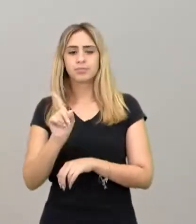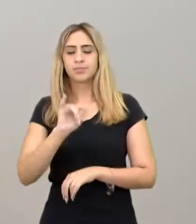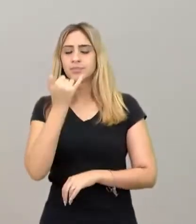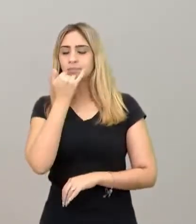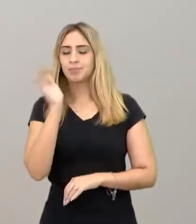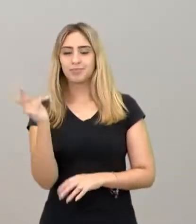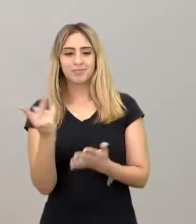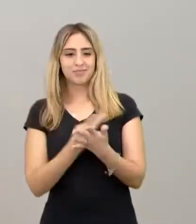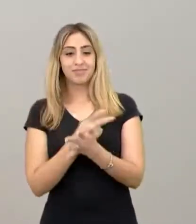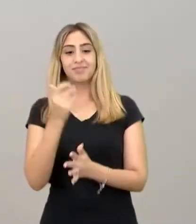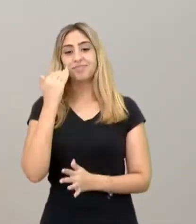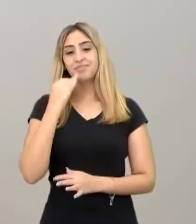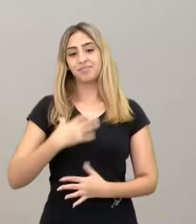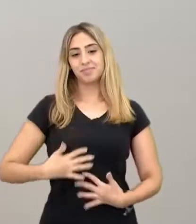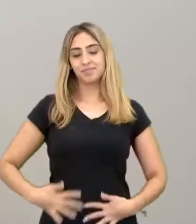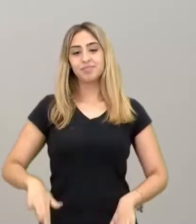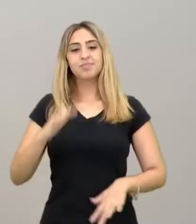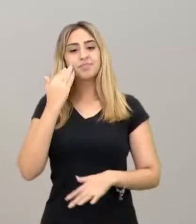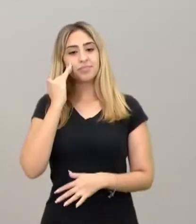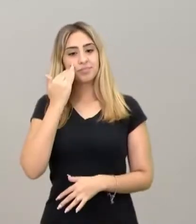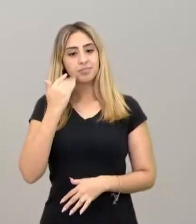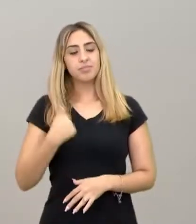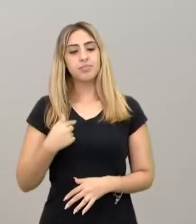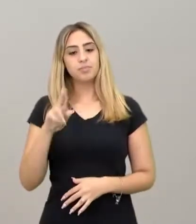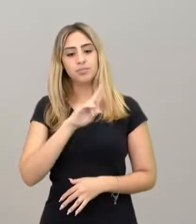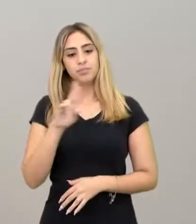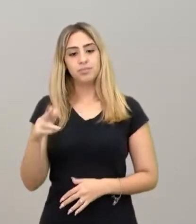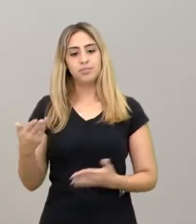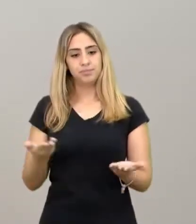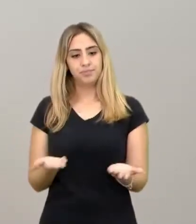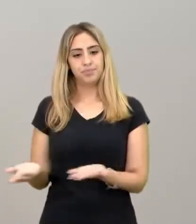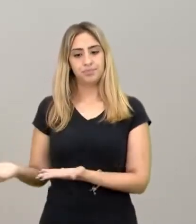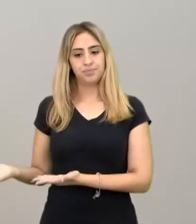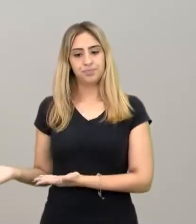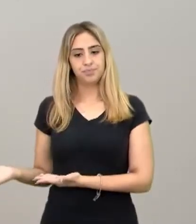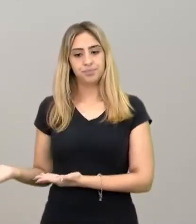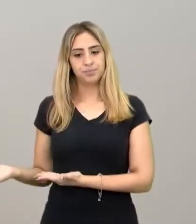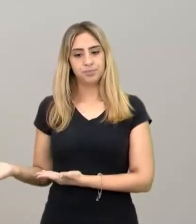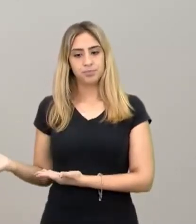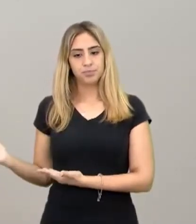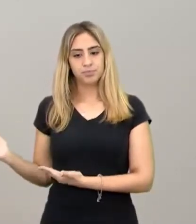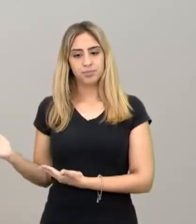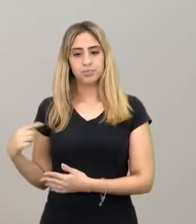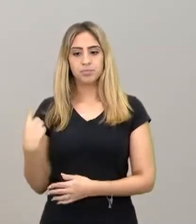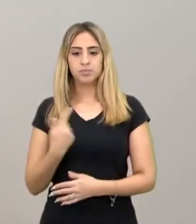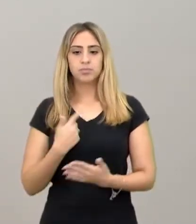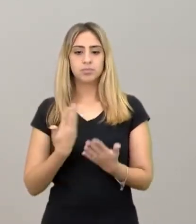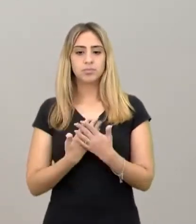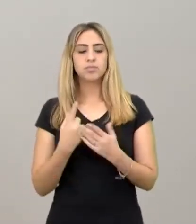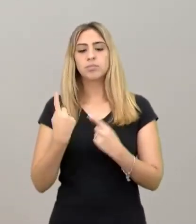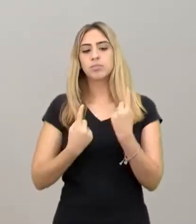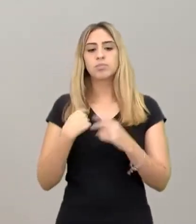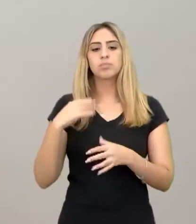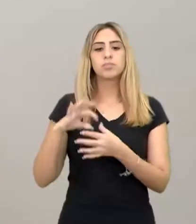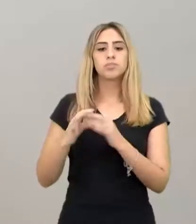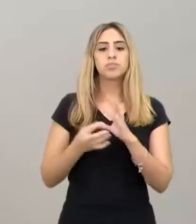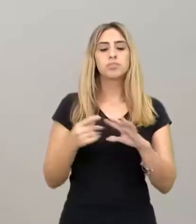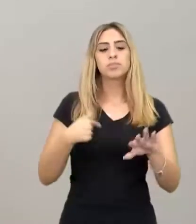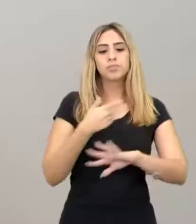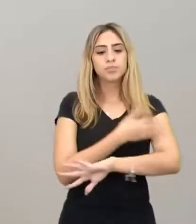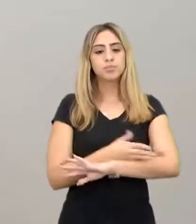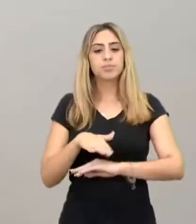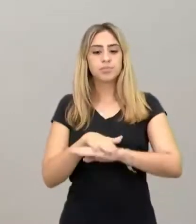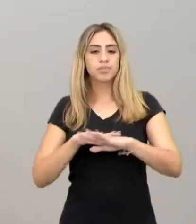rosa. Estudantes queridos, eu vou colocar na tela para vocês qual é a nossa aula, qual é o nosso componente, para a gente começar a